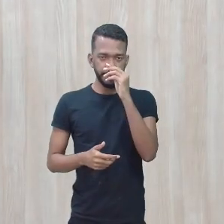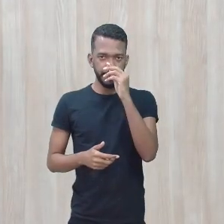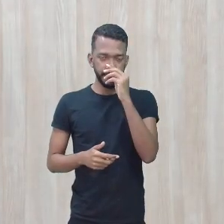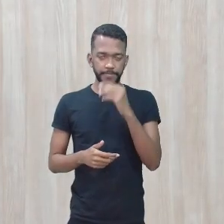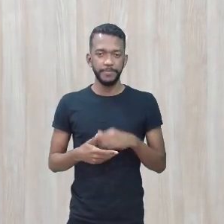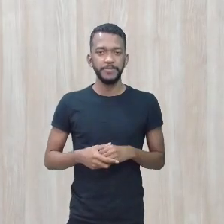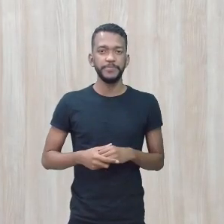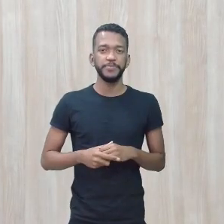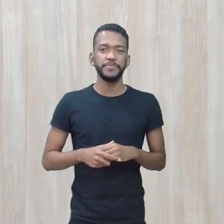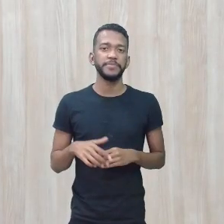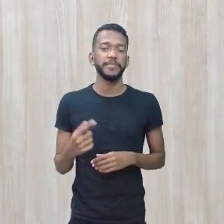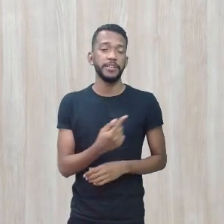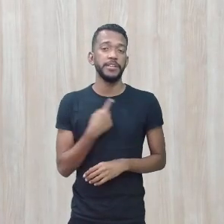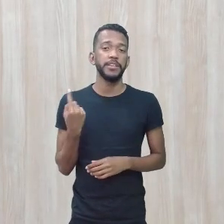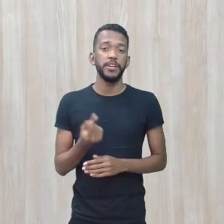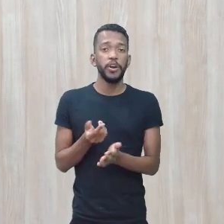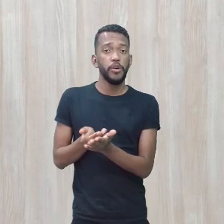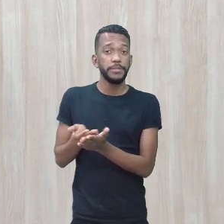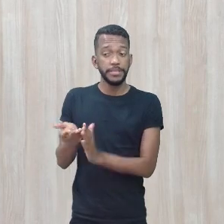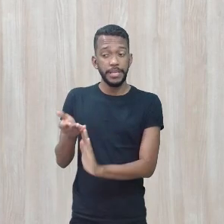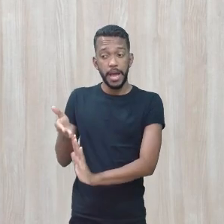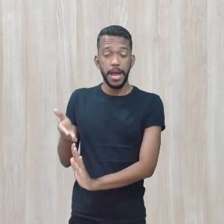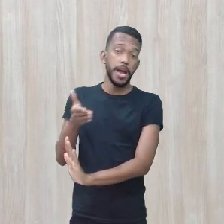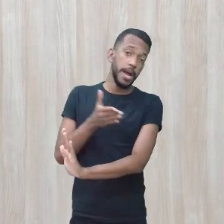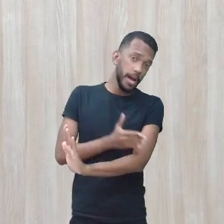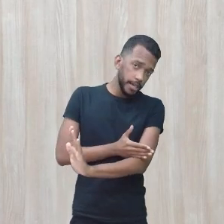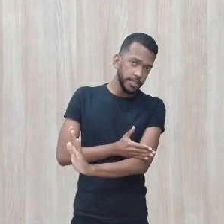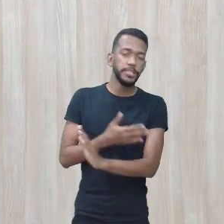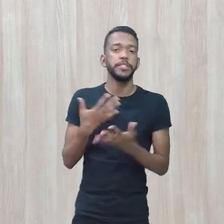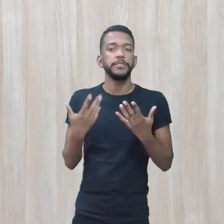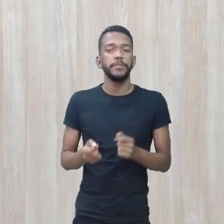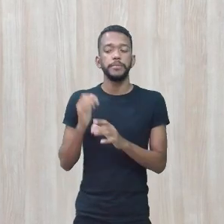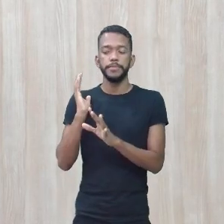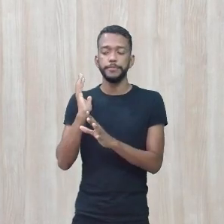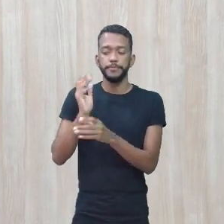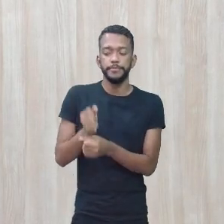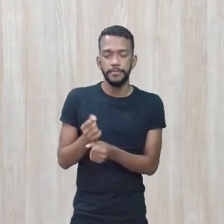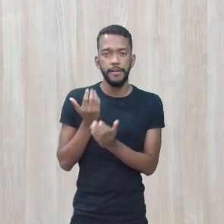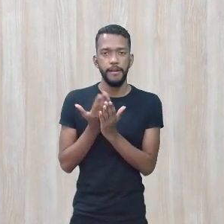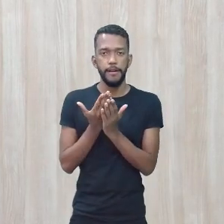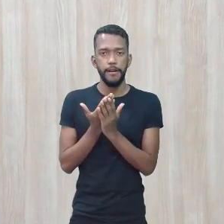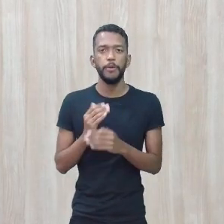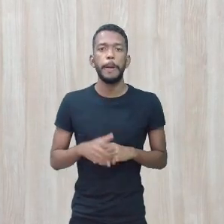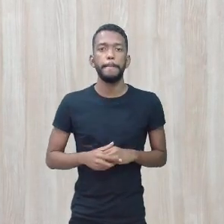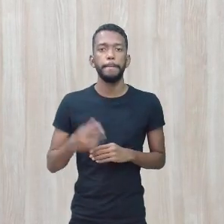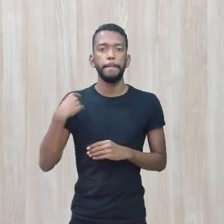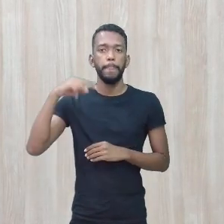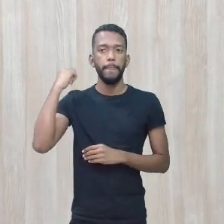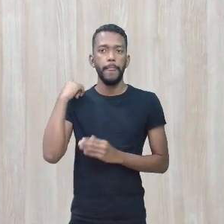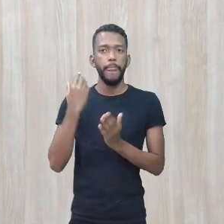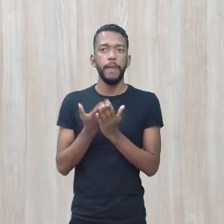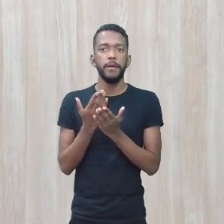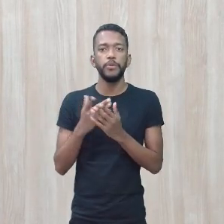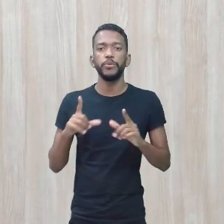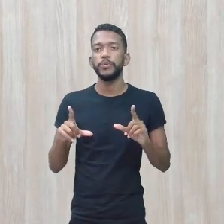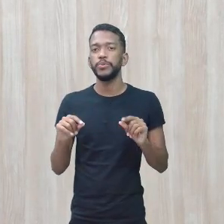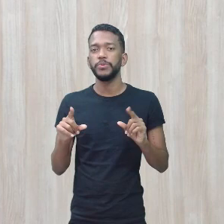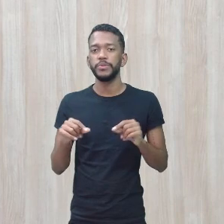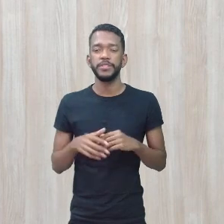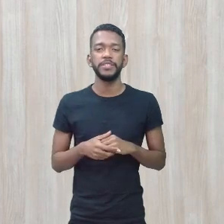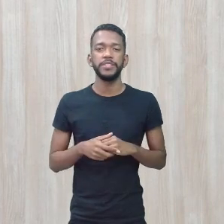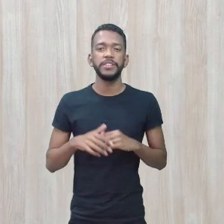um pouco, vai retomar o que a gente viu na aula anterior, tranquilo? Na anterior a gente falou sobre o